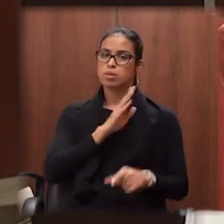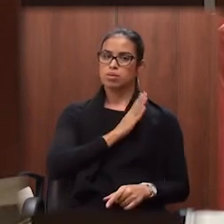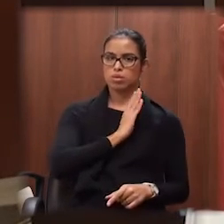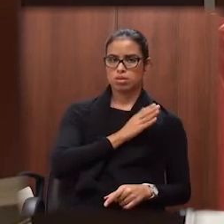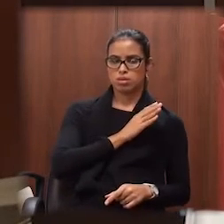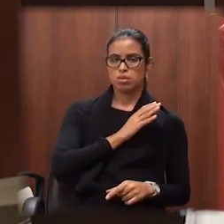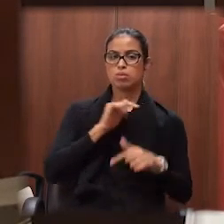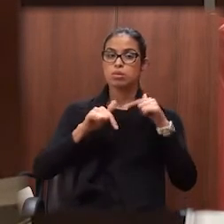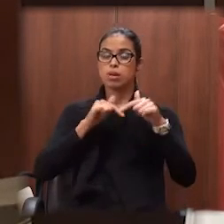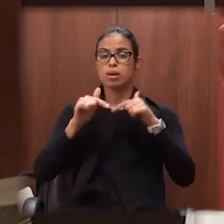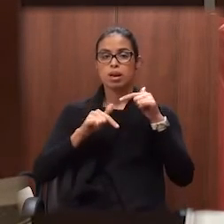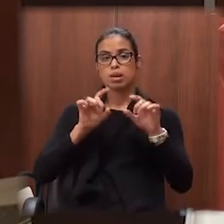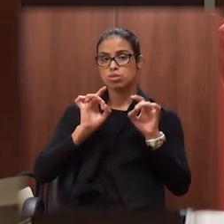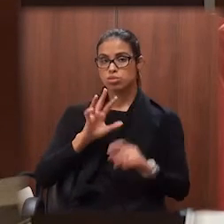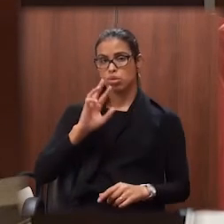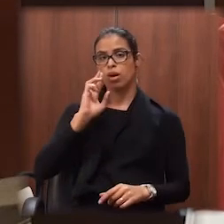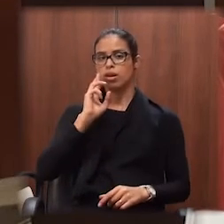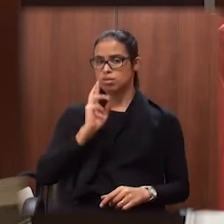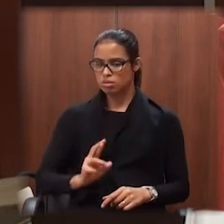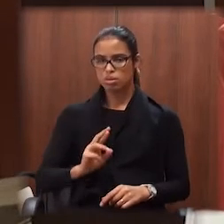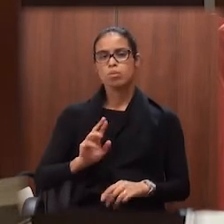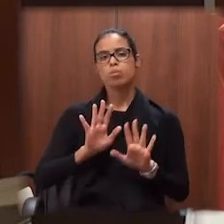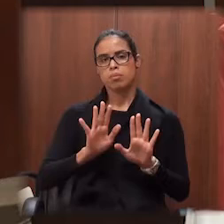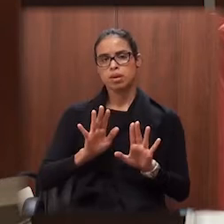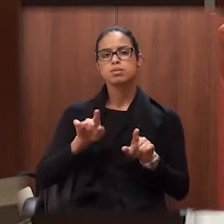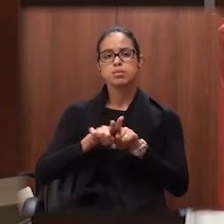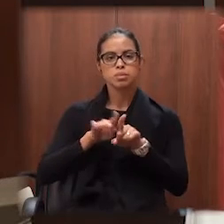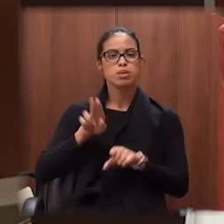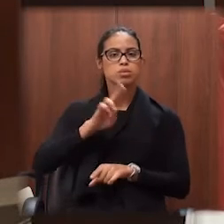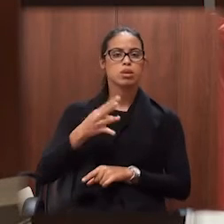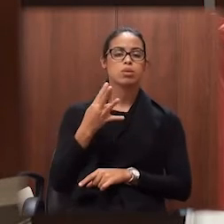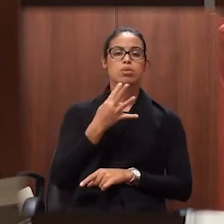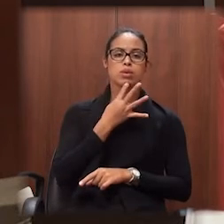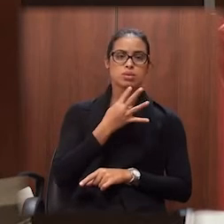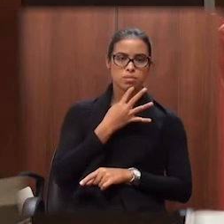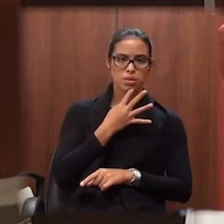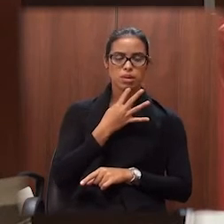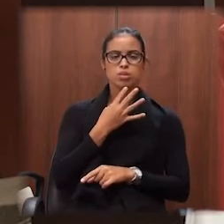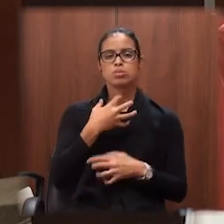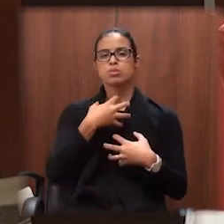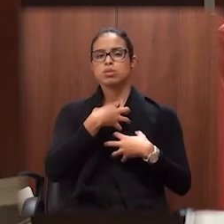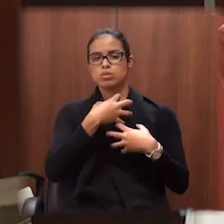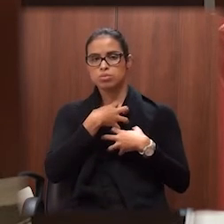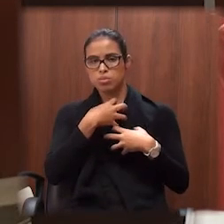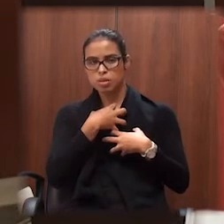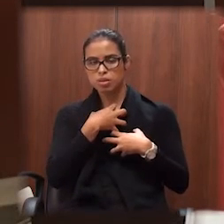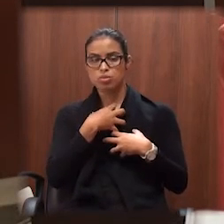pelo conhecimento, mas também pela emoção, pelos sentimentos.